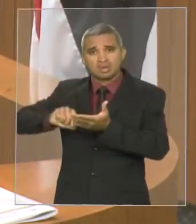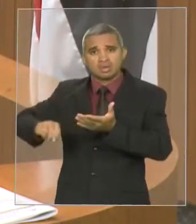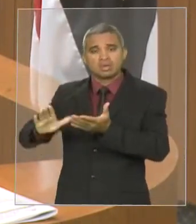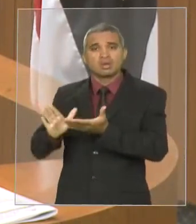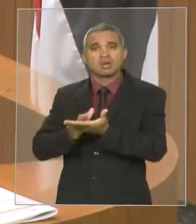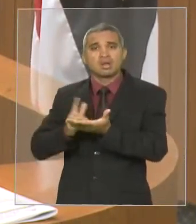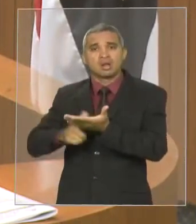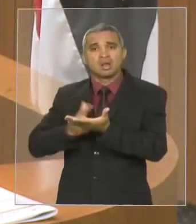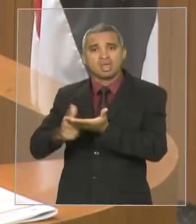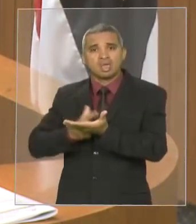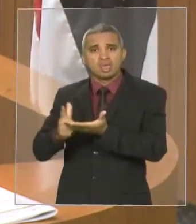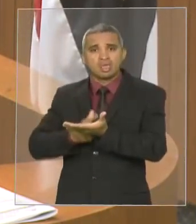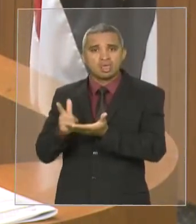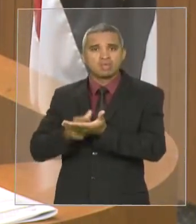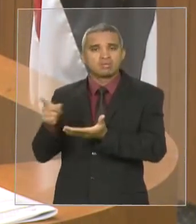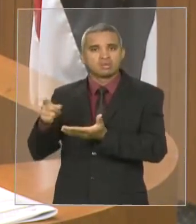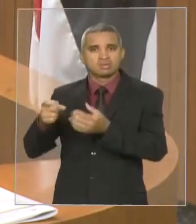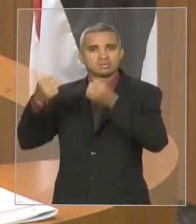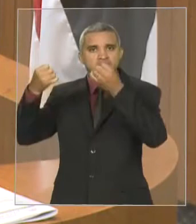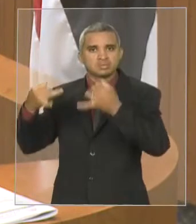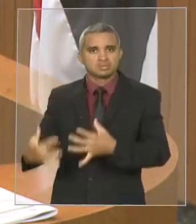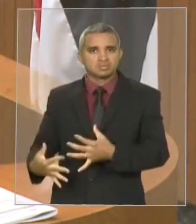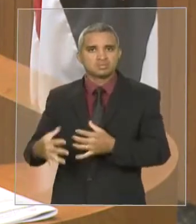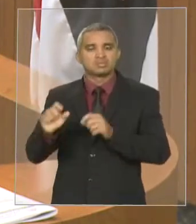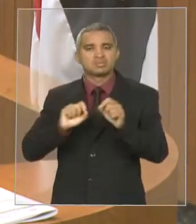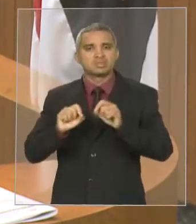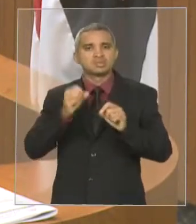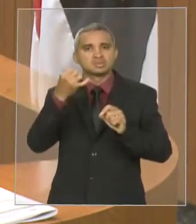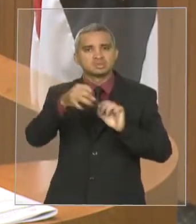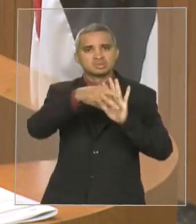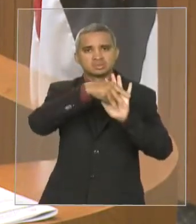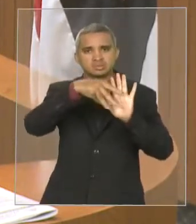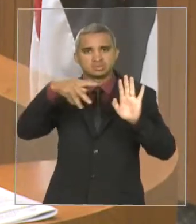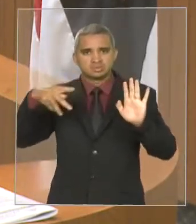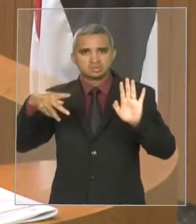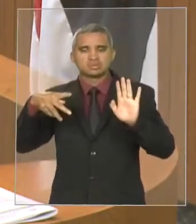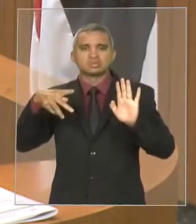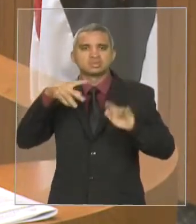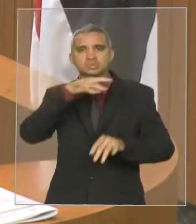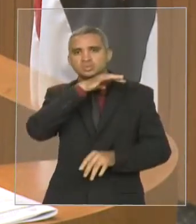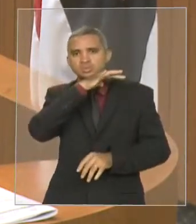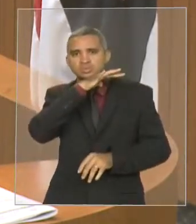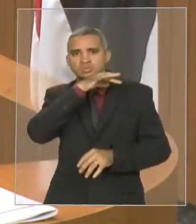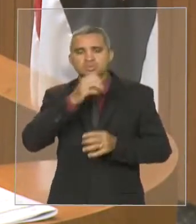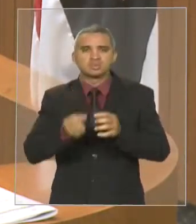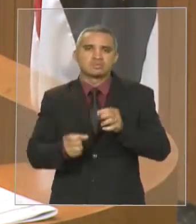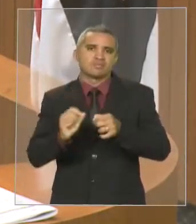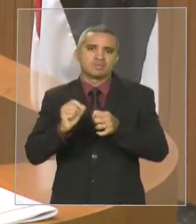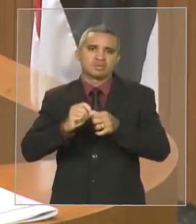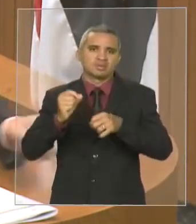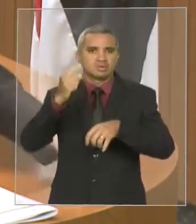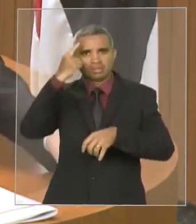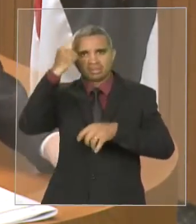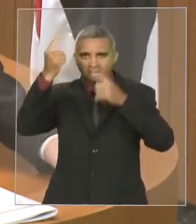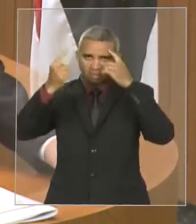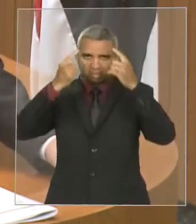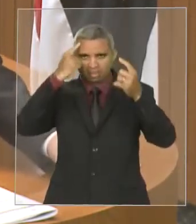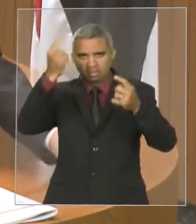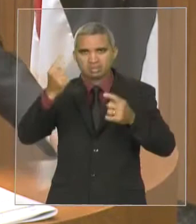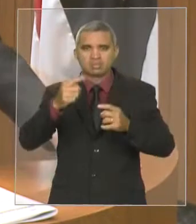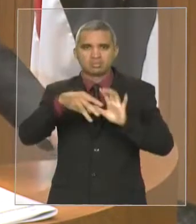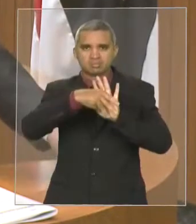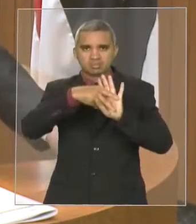de discussão que a medida provisória ocasiona no âmbito do Poder Legislativo. E aqui nós temos, em nossa